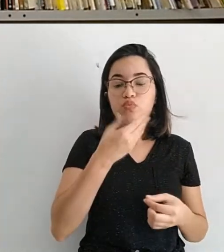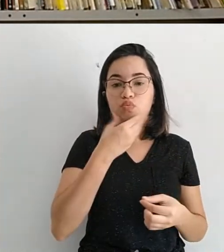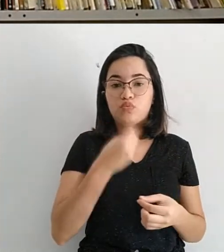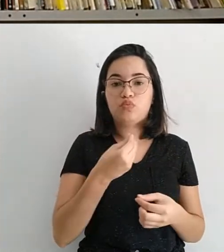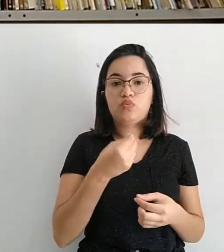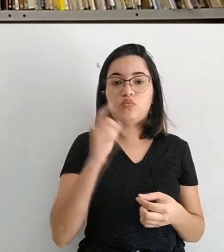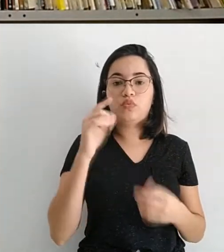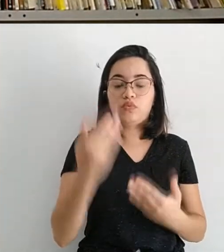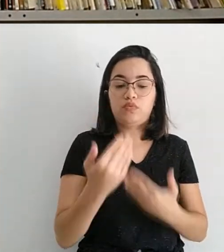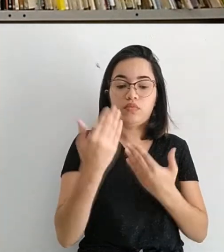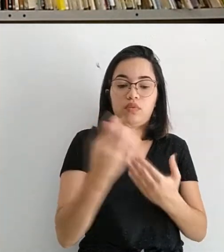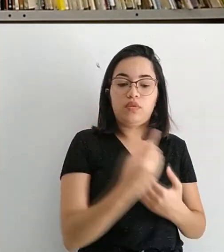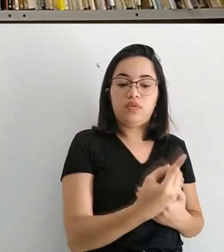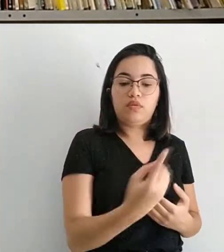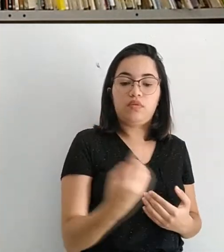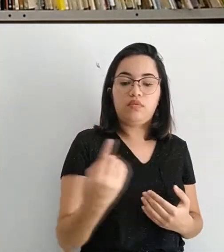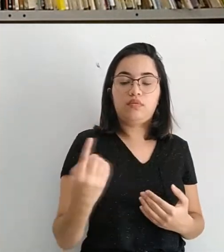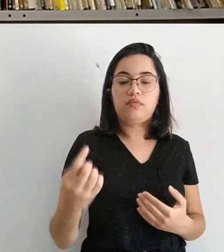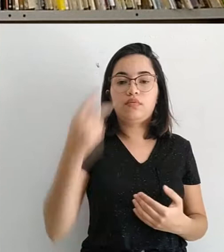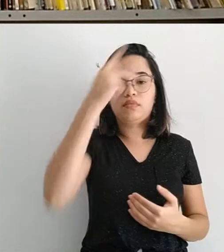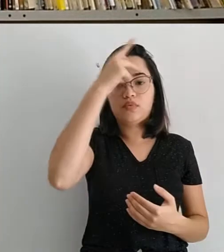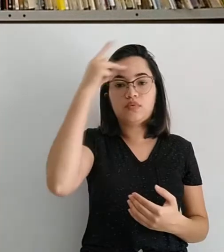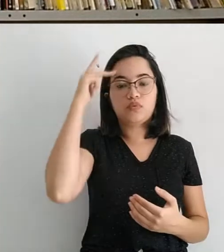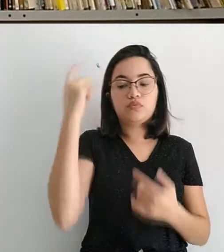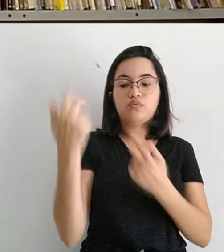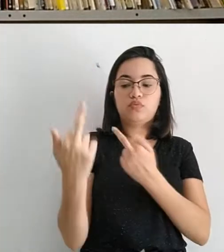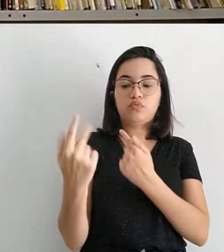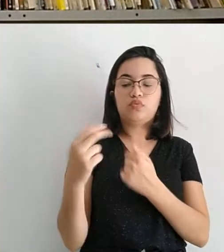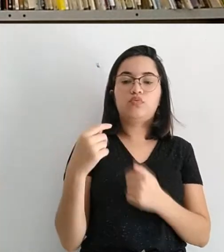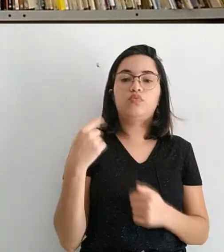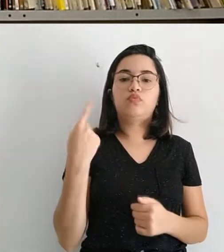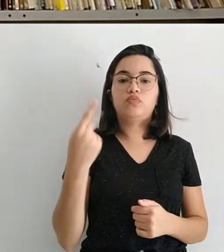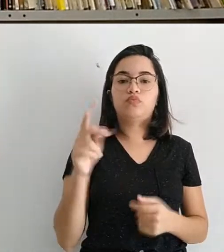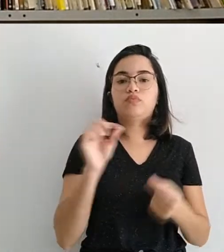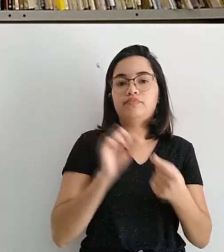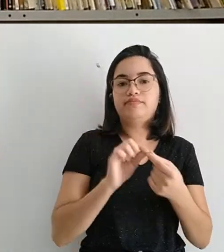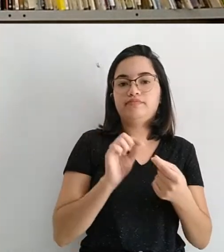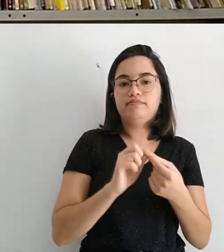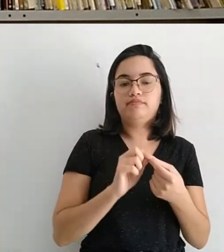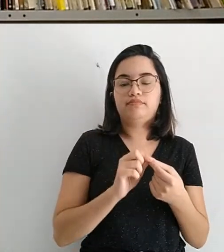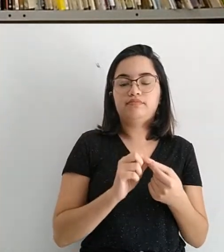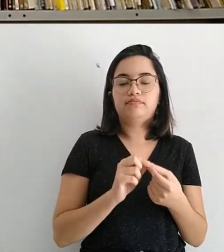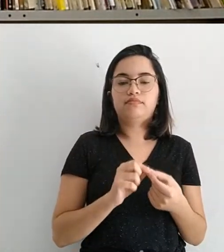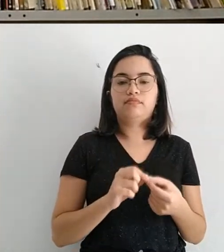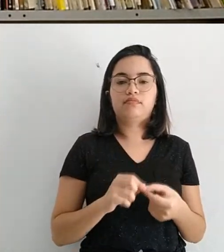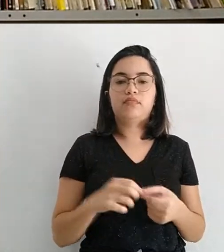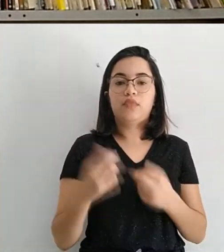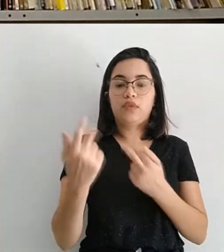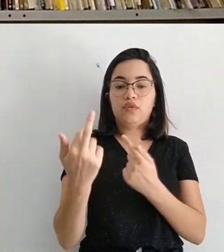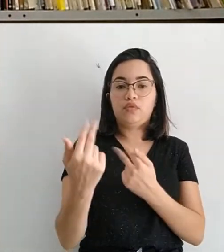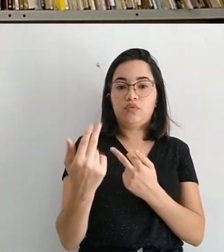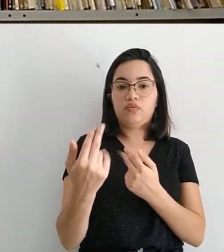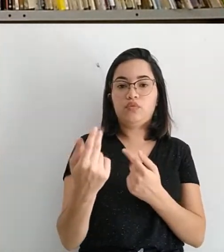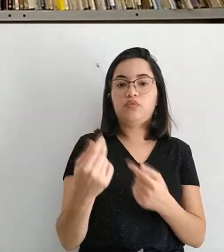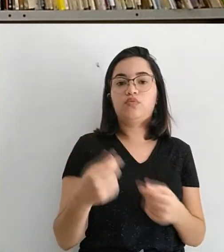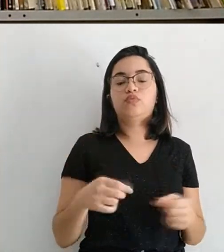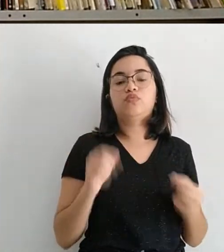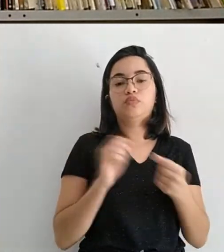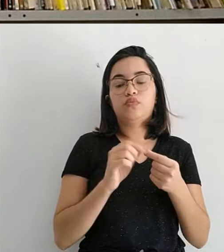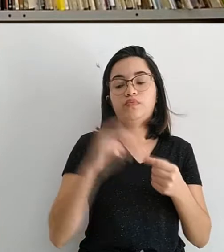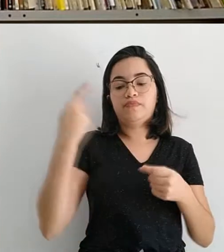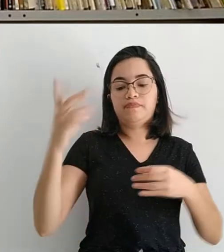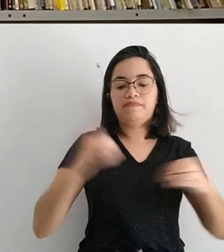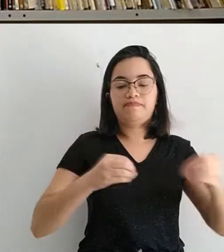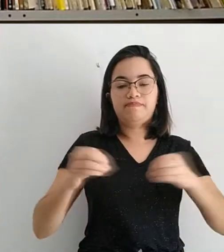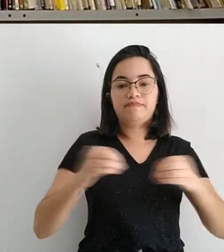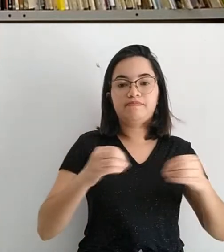Tu retribuis a cada um de acordo com a sua conduta, de acordo com os efeitos das suas